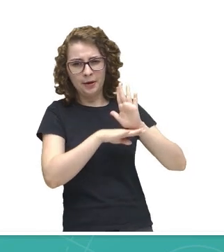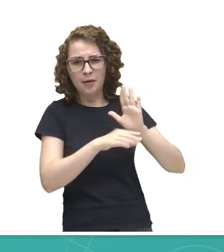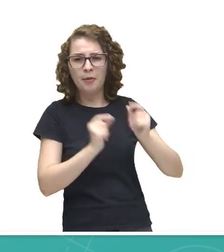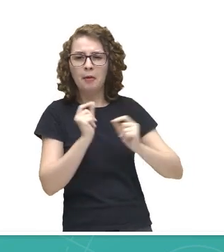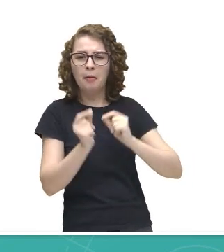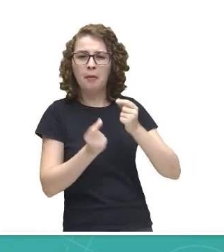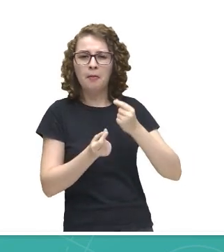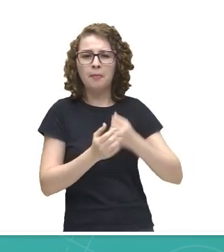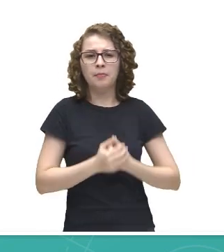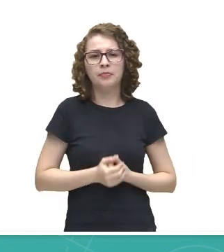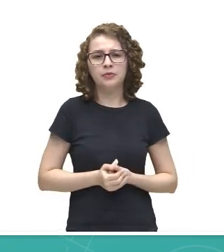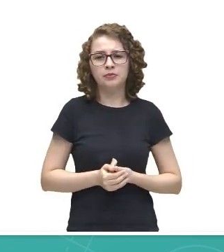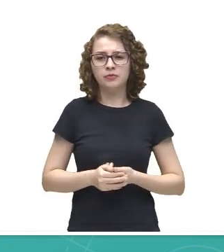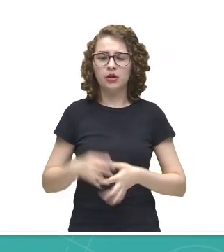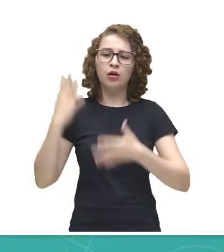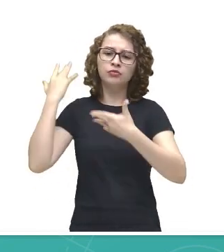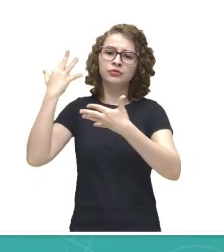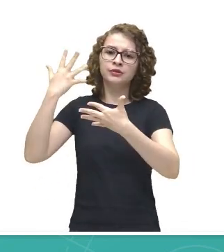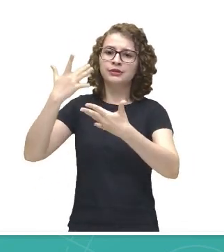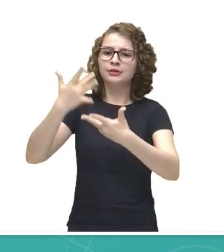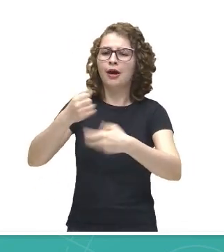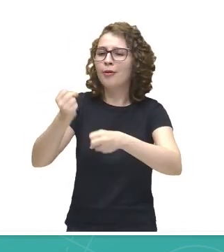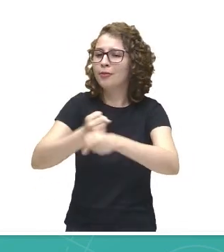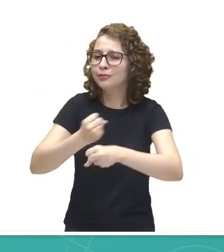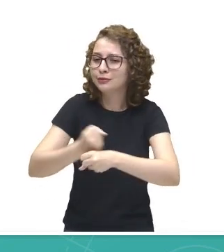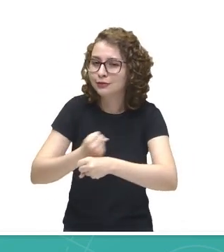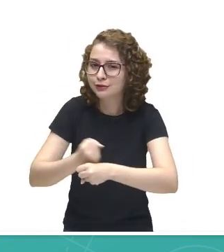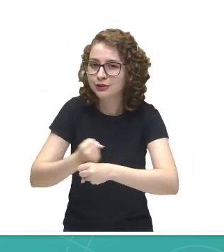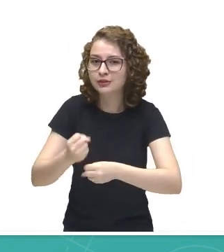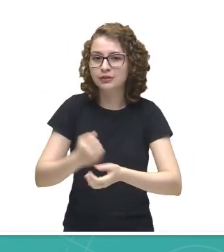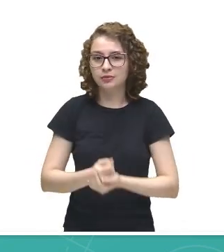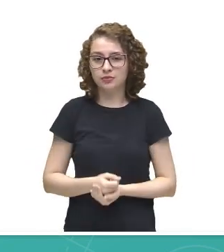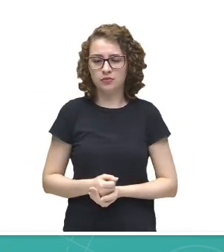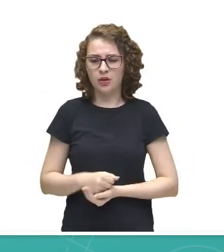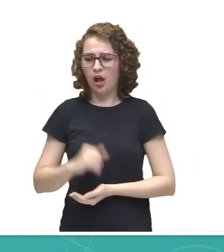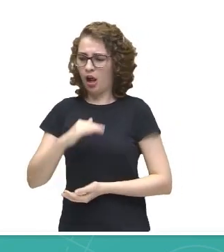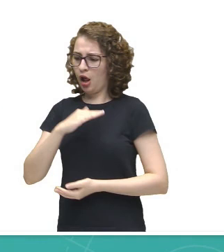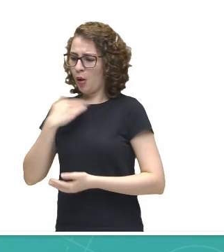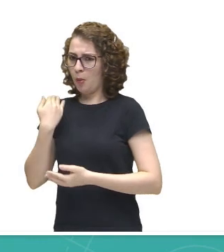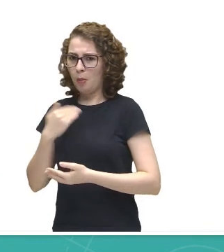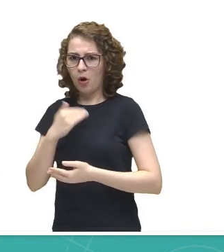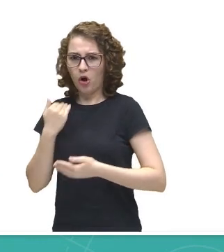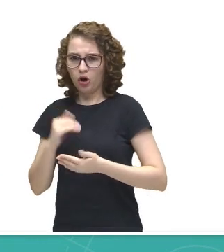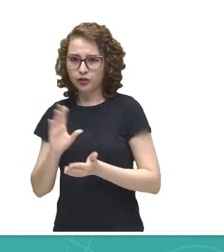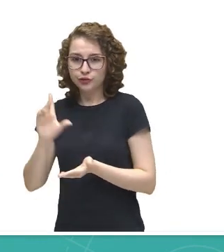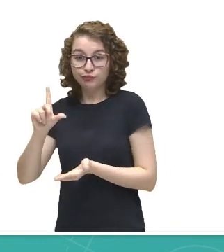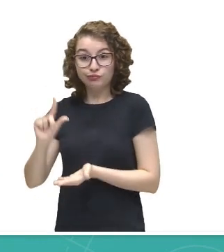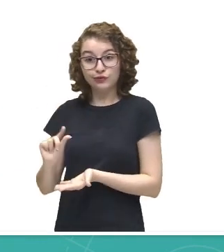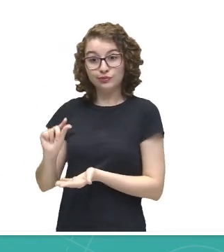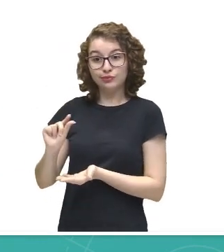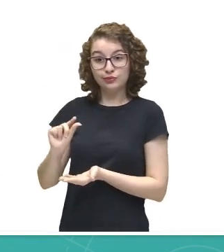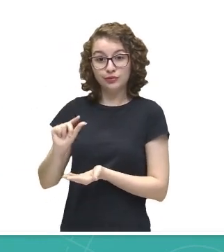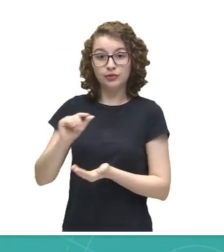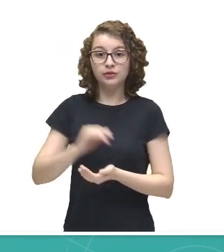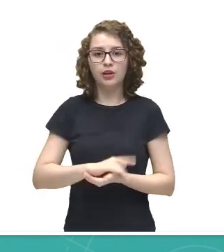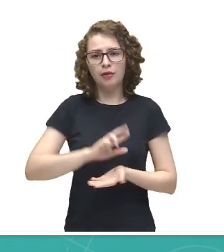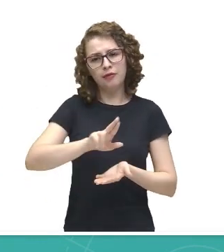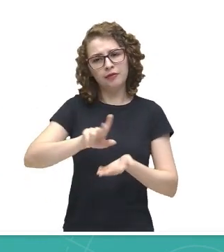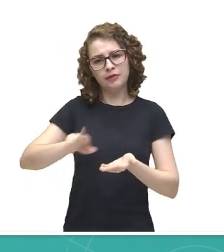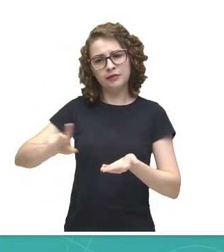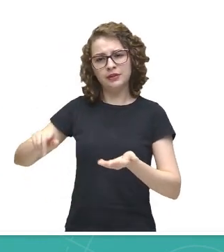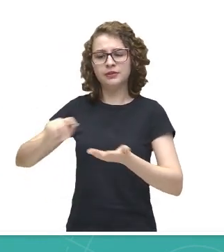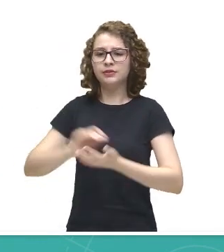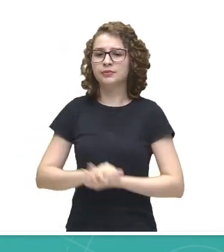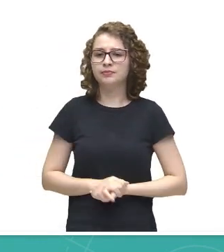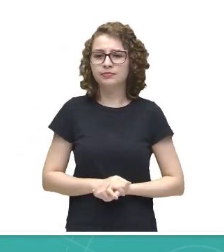o maior longevidade, redução das taxas de morbidade e mortalidade e assim por diante,